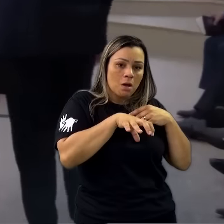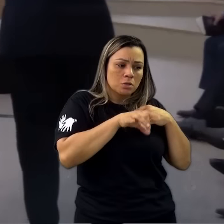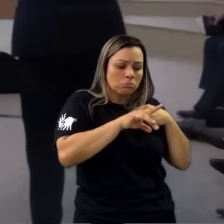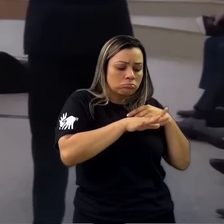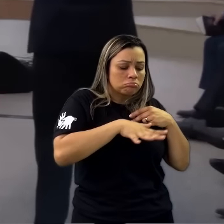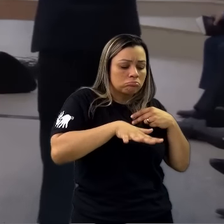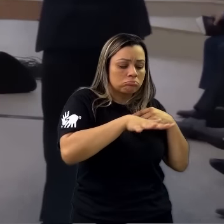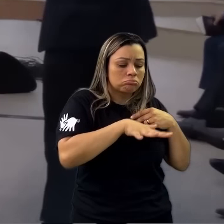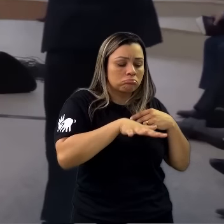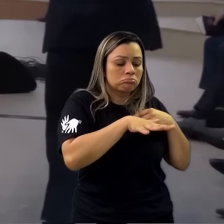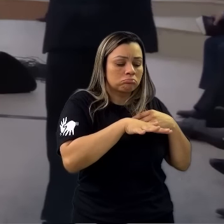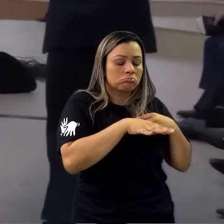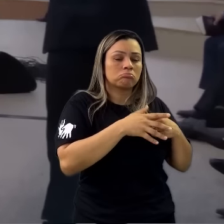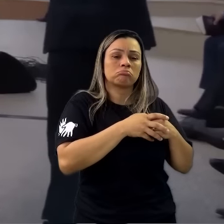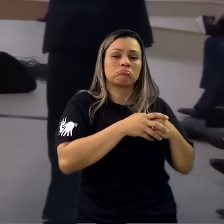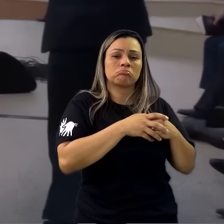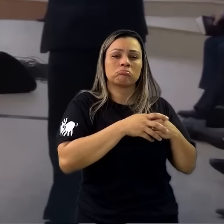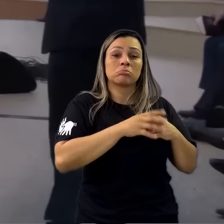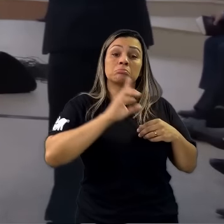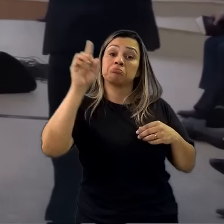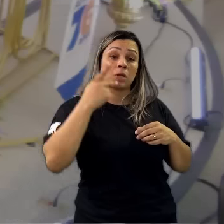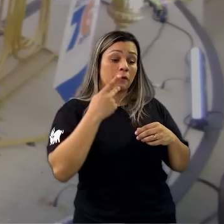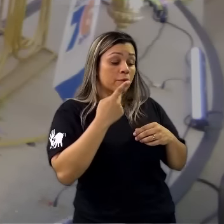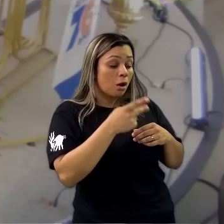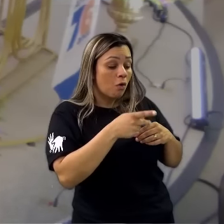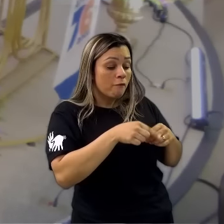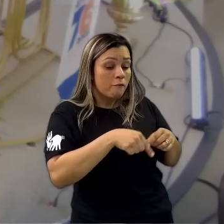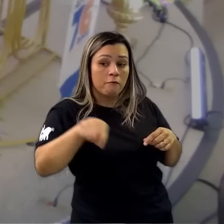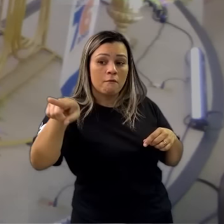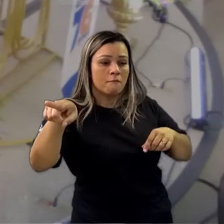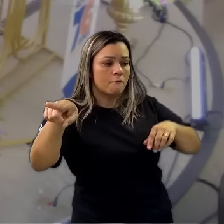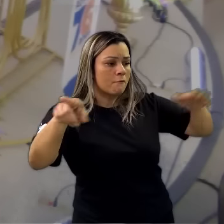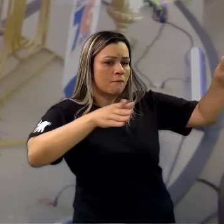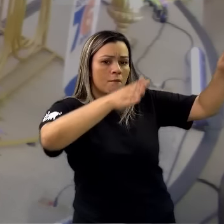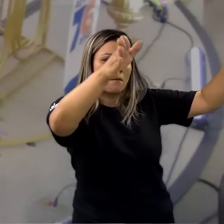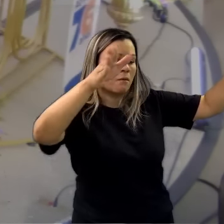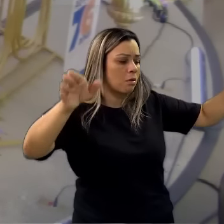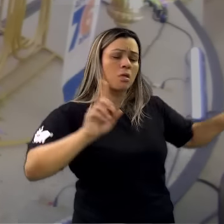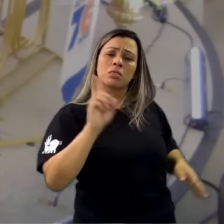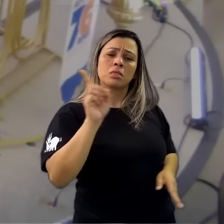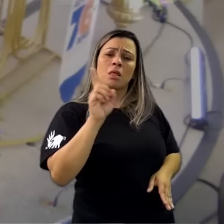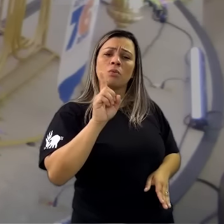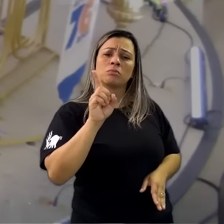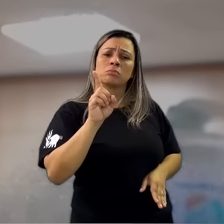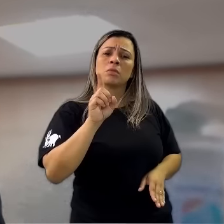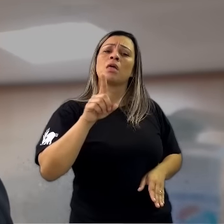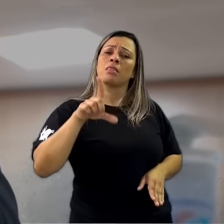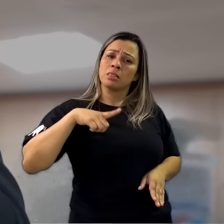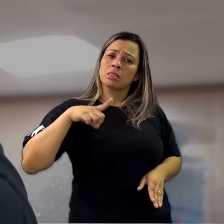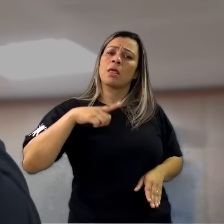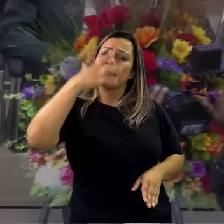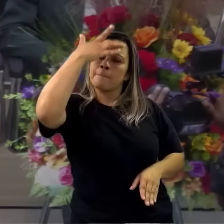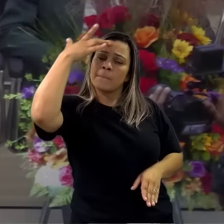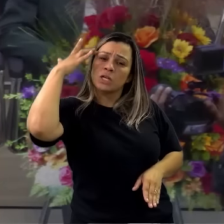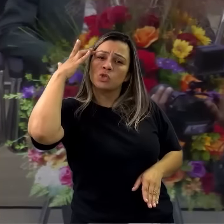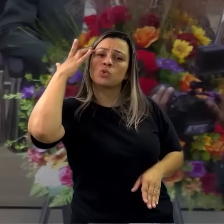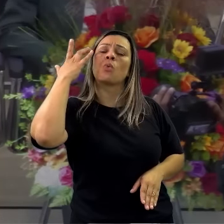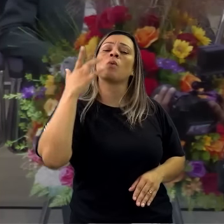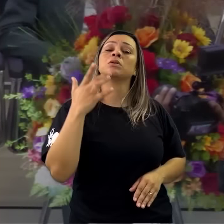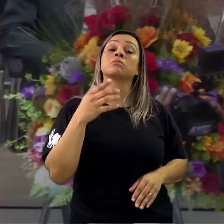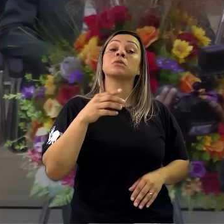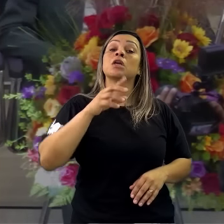olhou falou não vou deixar você conhecer o bairro do lado vai até Samaria vai até a Judeia tem uns que Jesus chamou e diz assim eu vou soprar teu nome